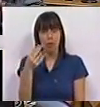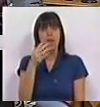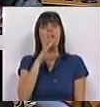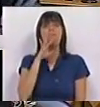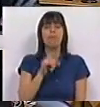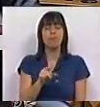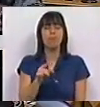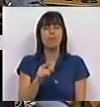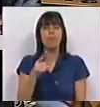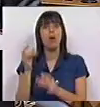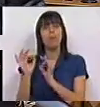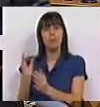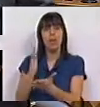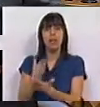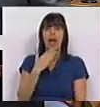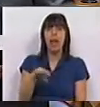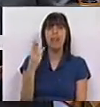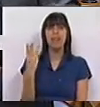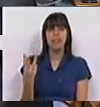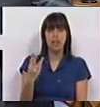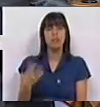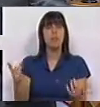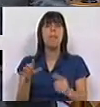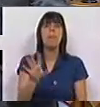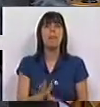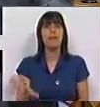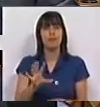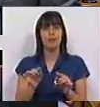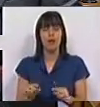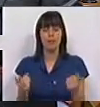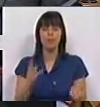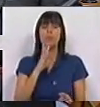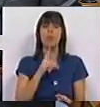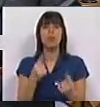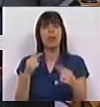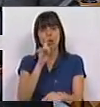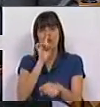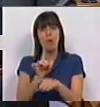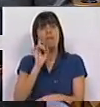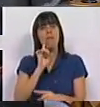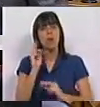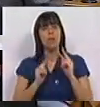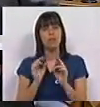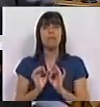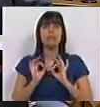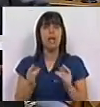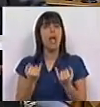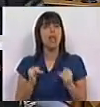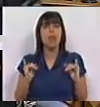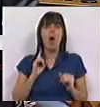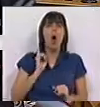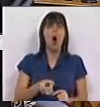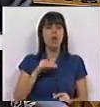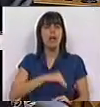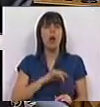filho por dependente até aos 3 anos de idade. Deste modo, um filho terá o mesmo valor fiscal independentemente